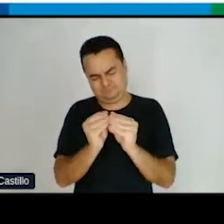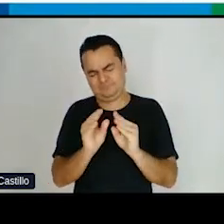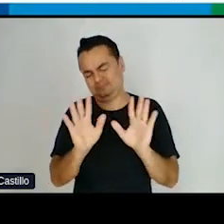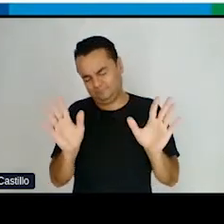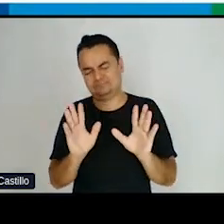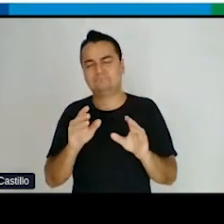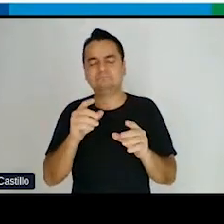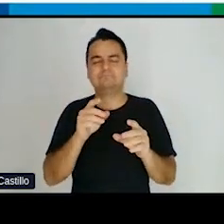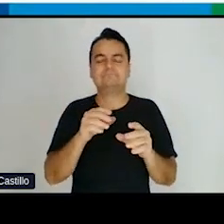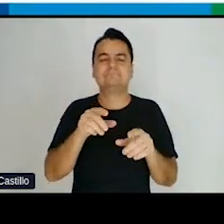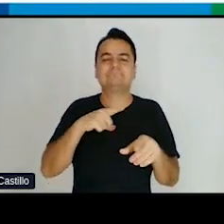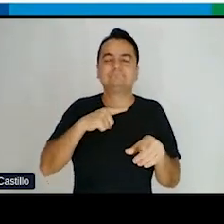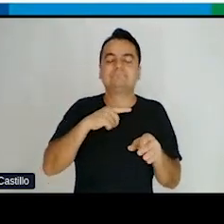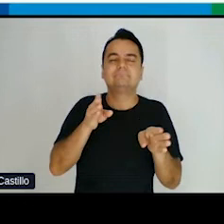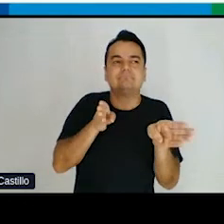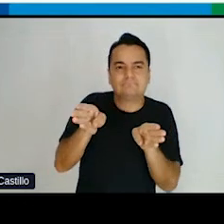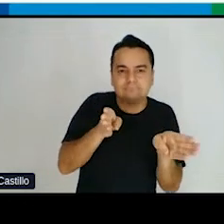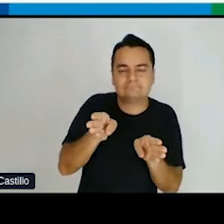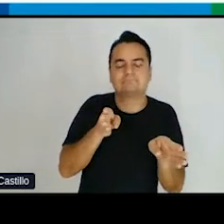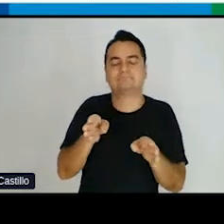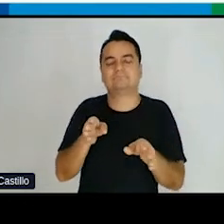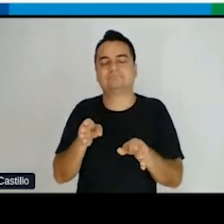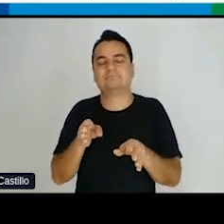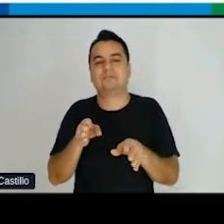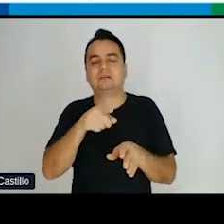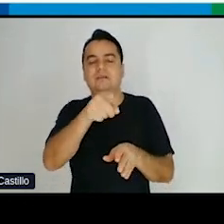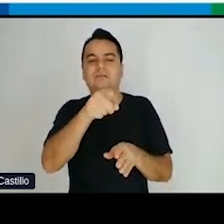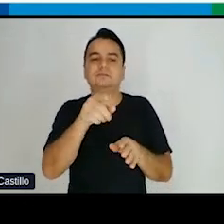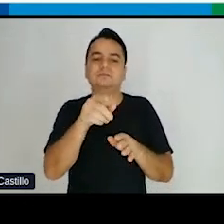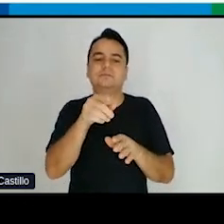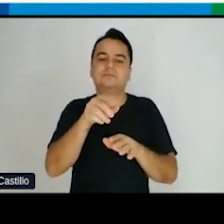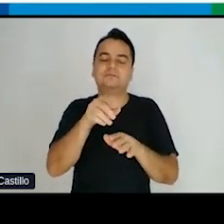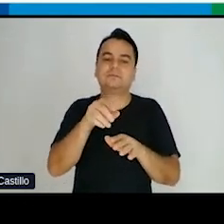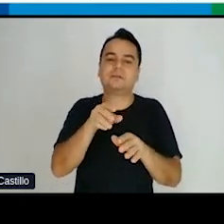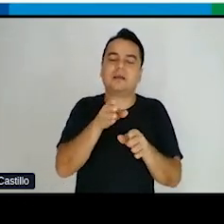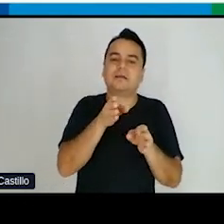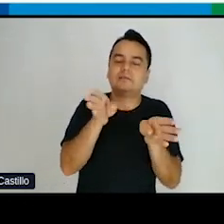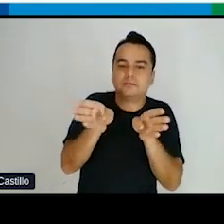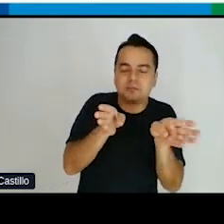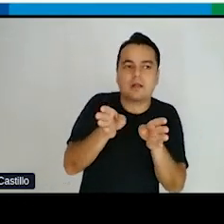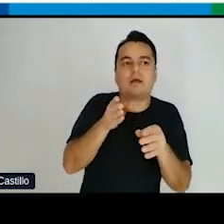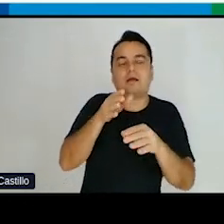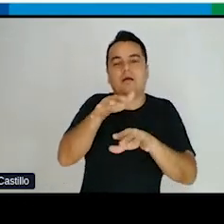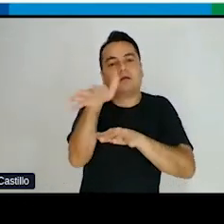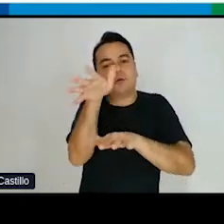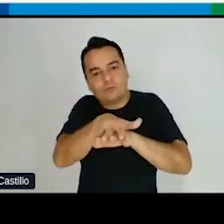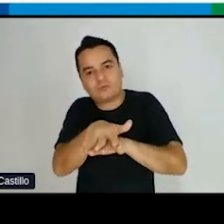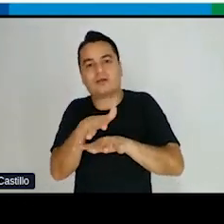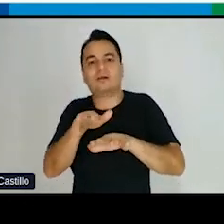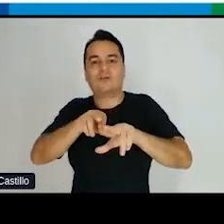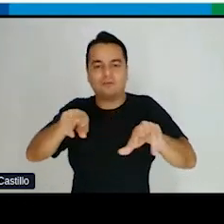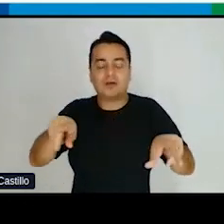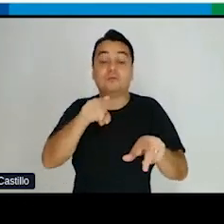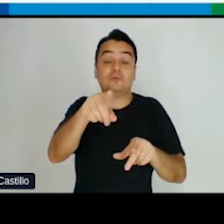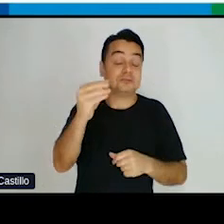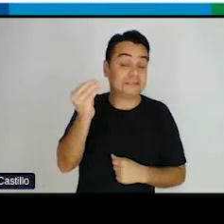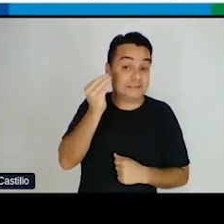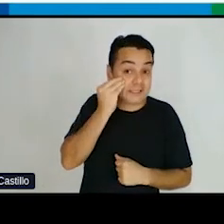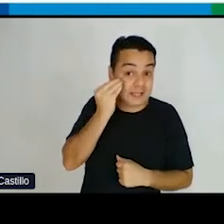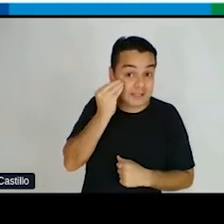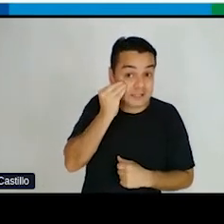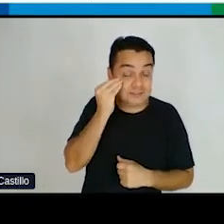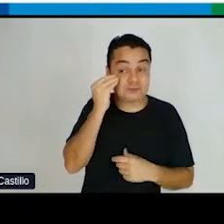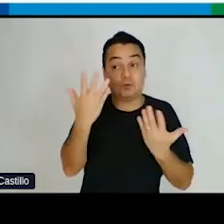de acessibilidade, norteando tudo o que a gente pensa quando a gente vai olhar, né, fazer testes